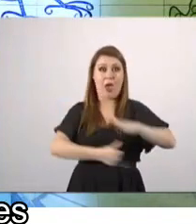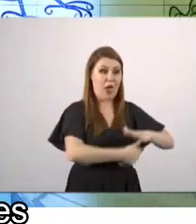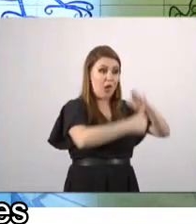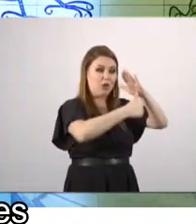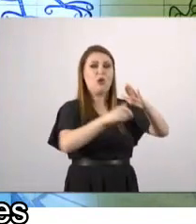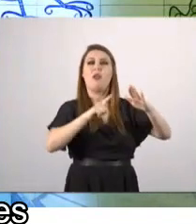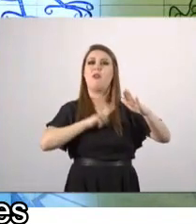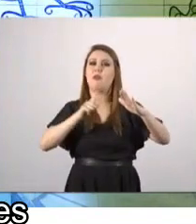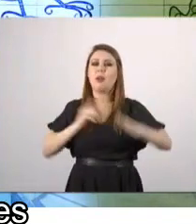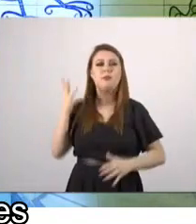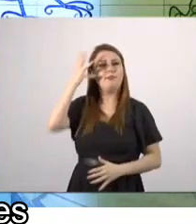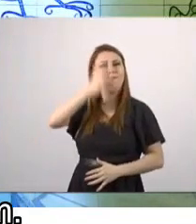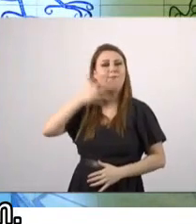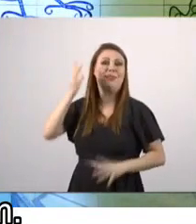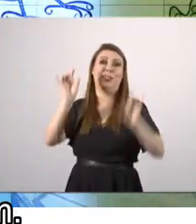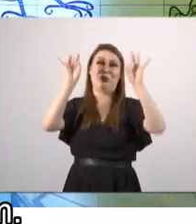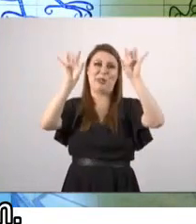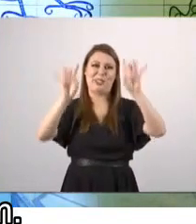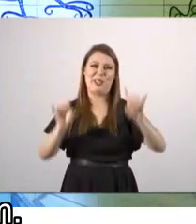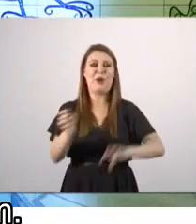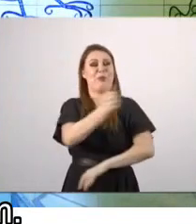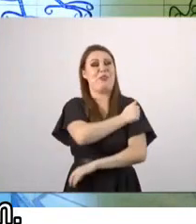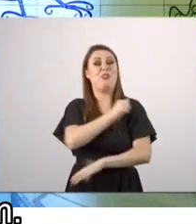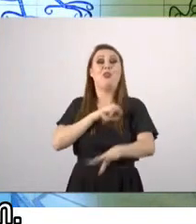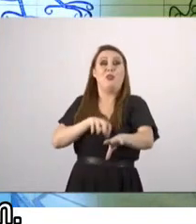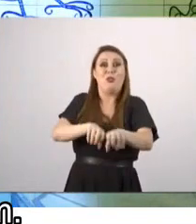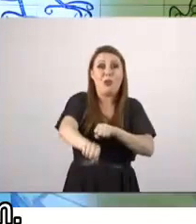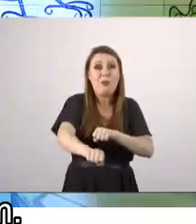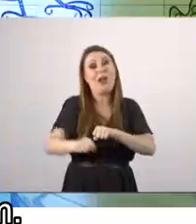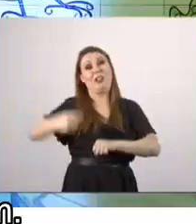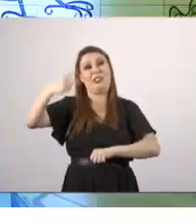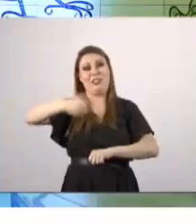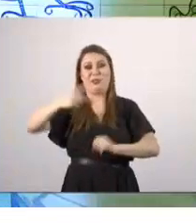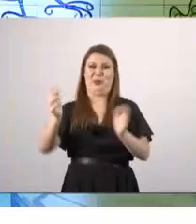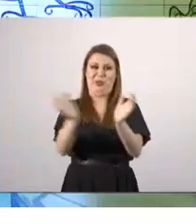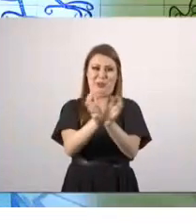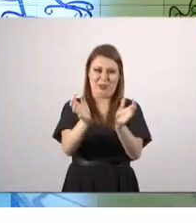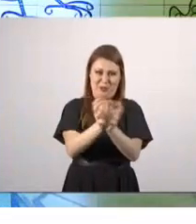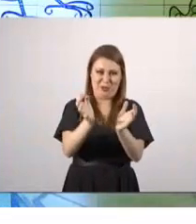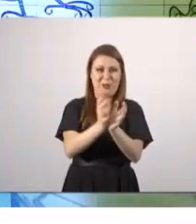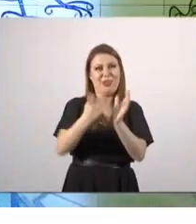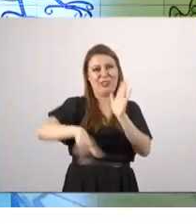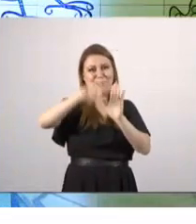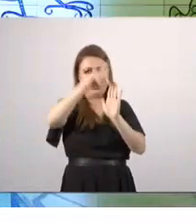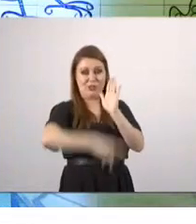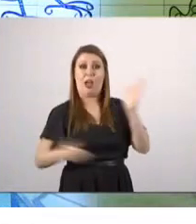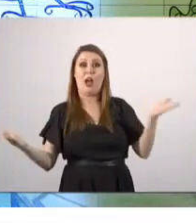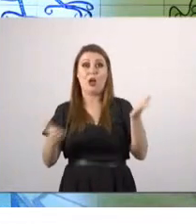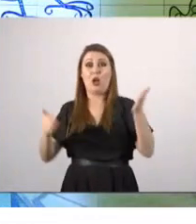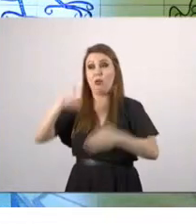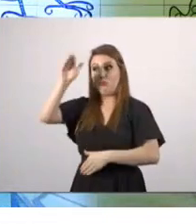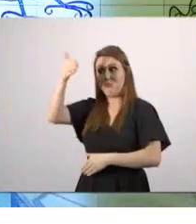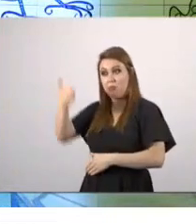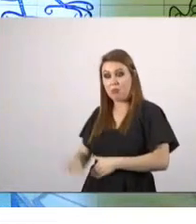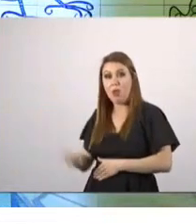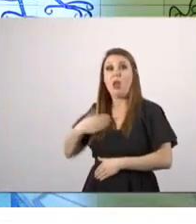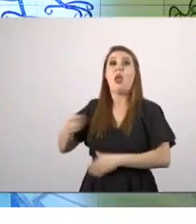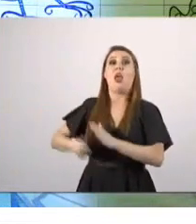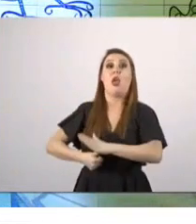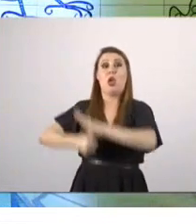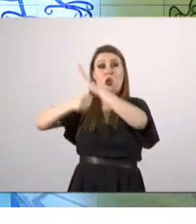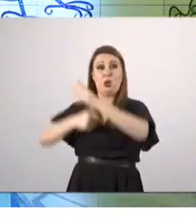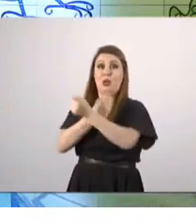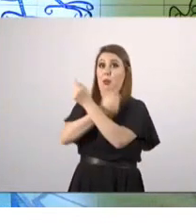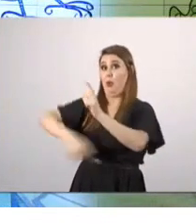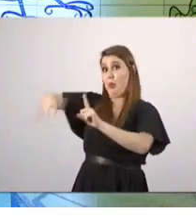uma mensagem especial para os concluintes da segunda turma deste programa. Ouviremos agora o magnífico reitor da Pontifícia Universidade